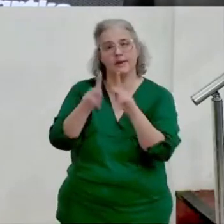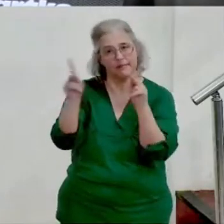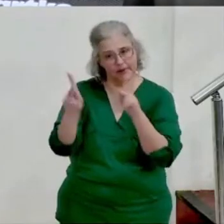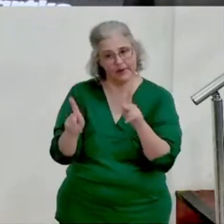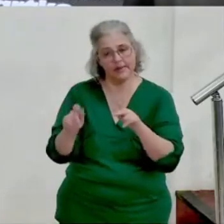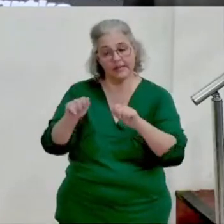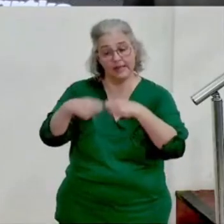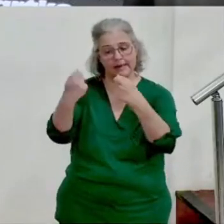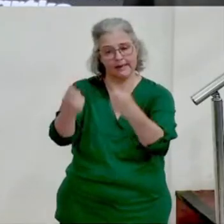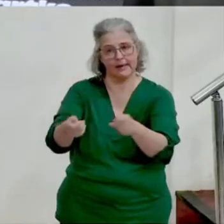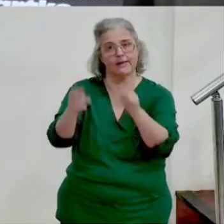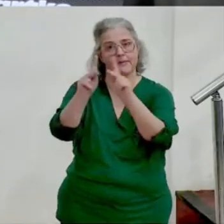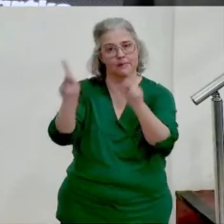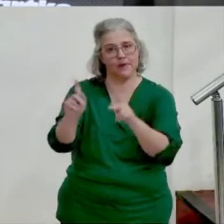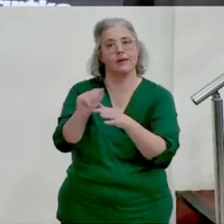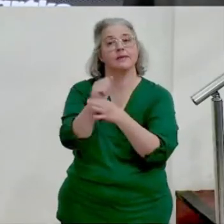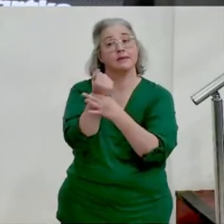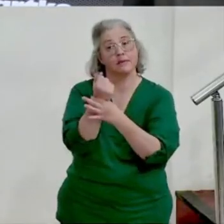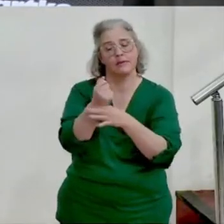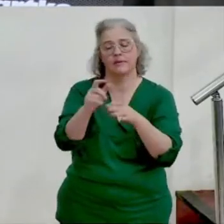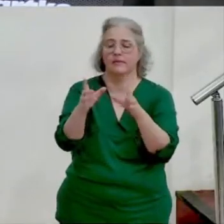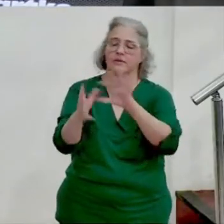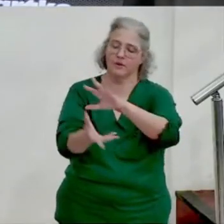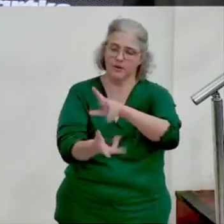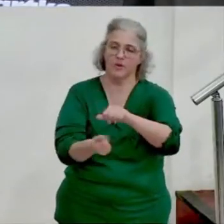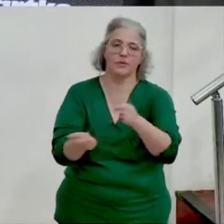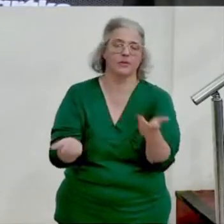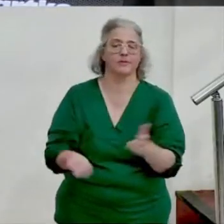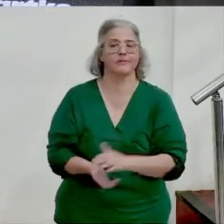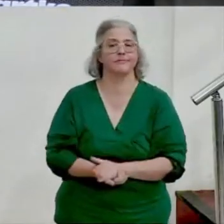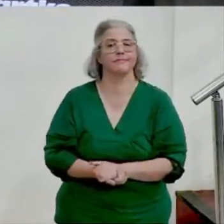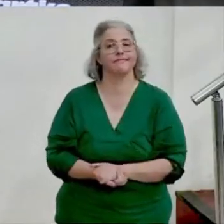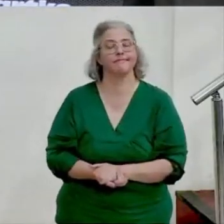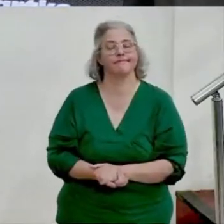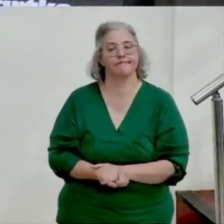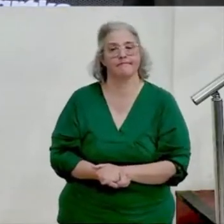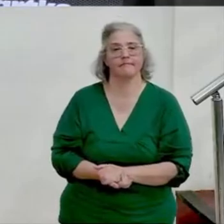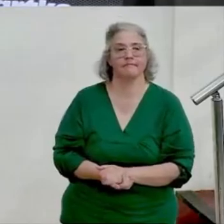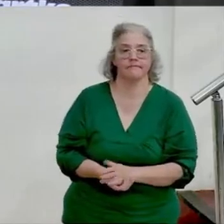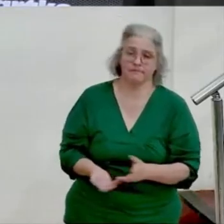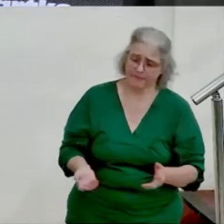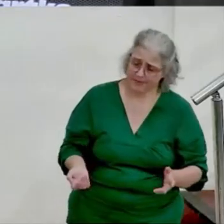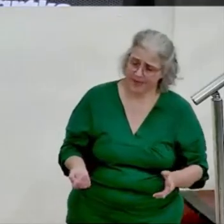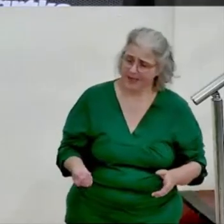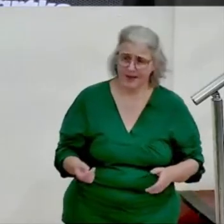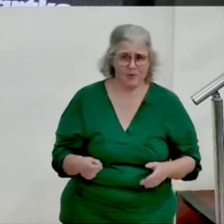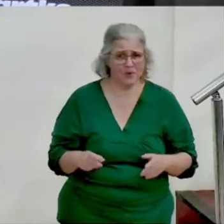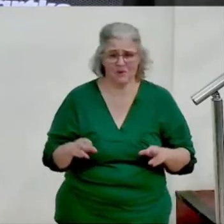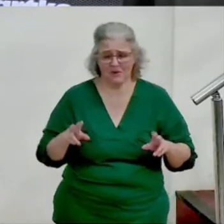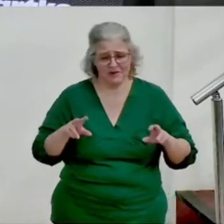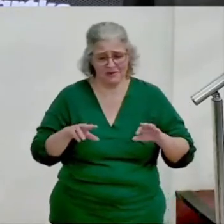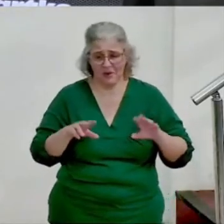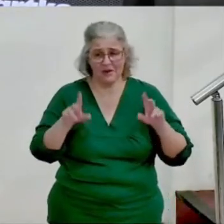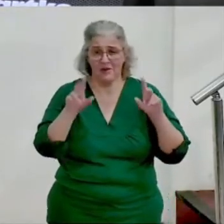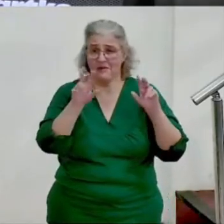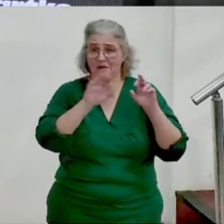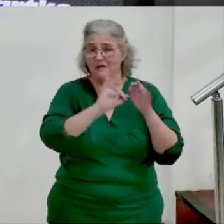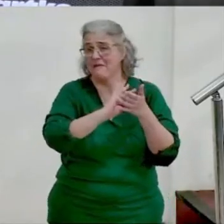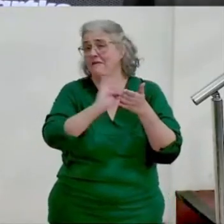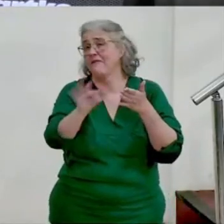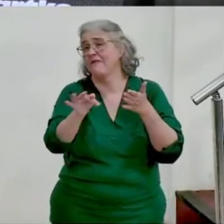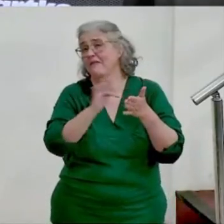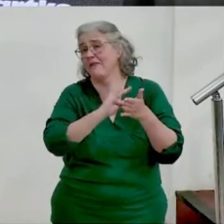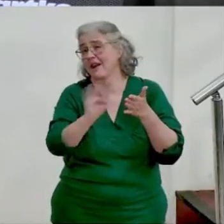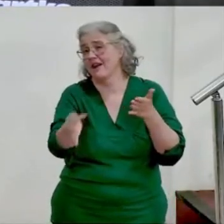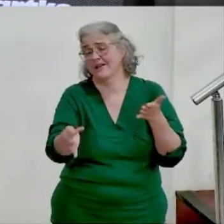e segurança. Assim como nós aqui no Brasil também já tivemos e ainda temos vários slogans do governo. 50 anos em